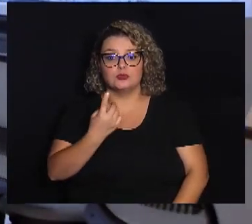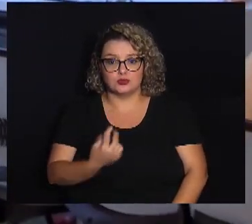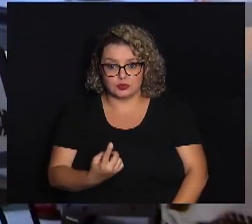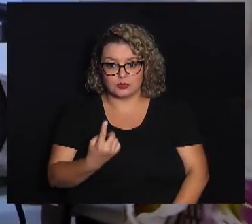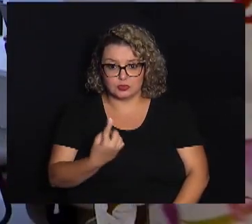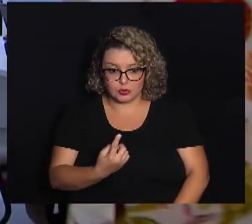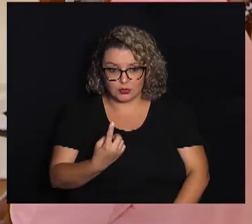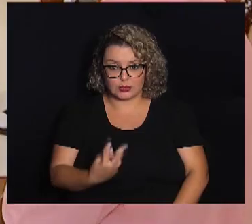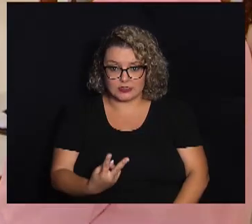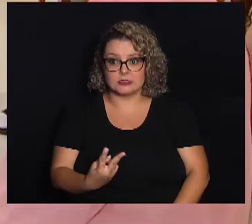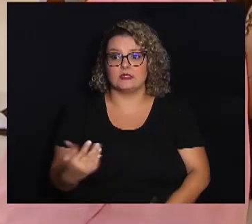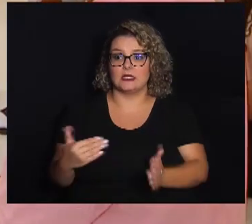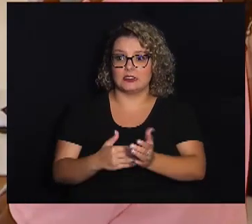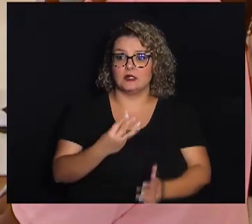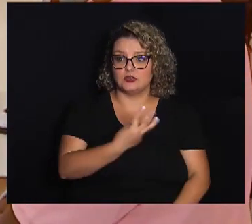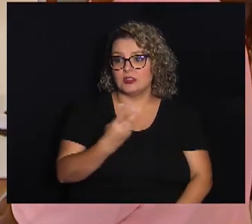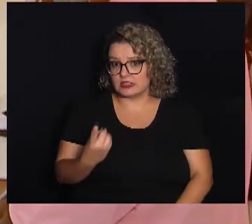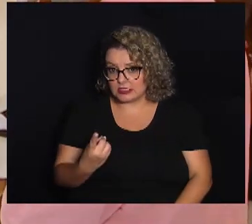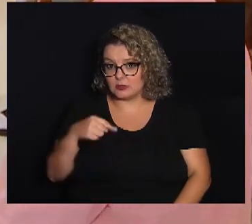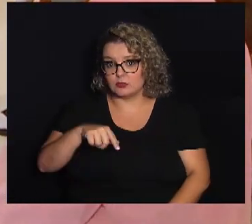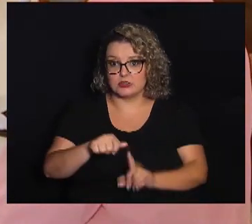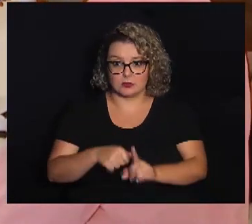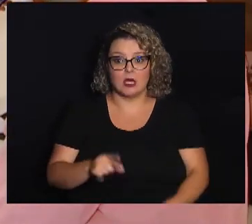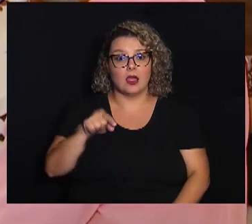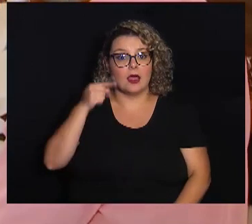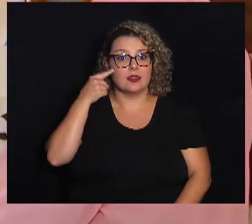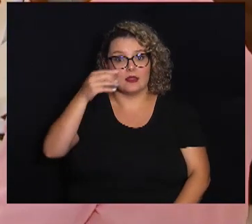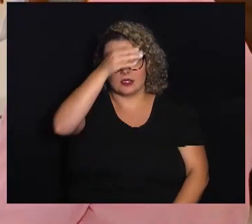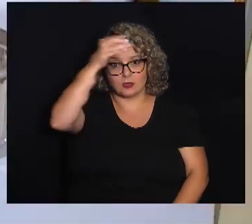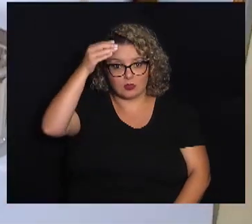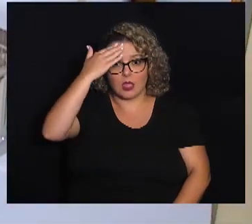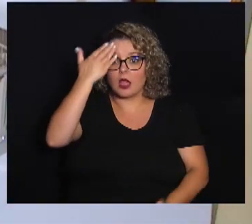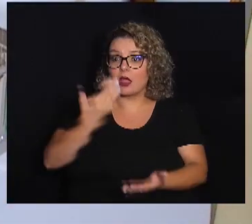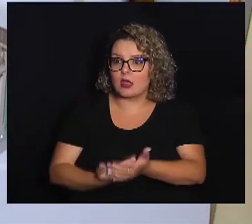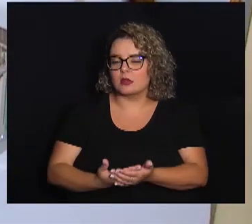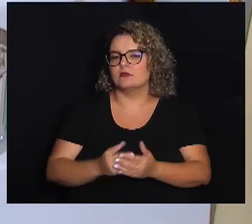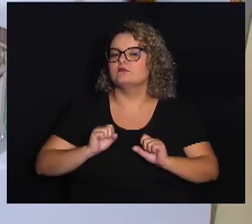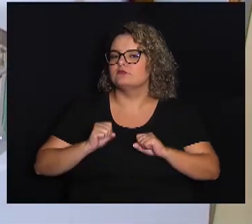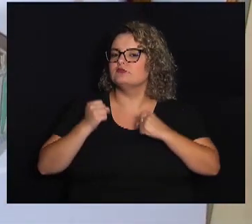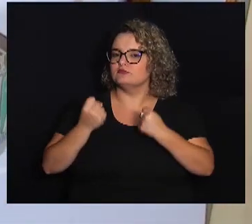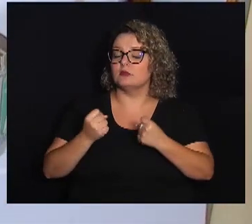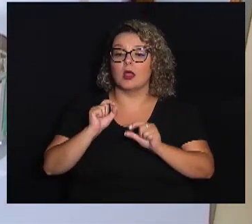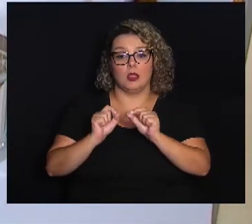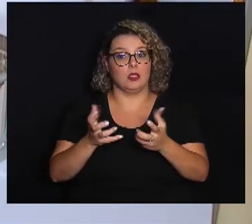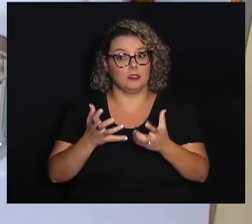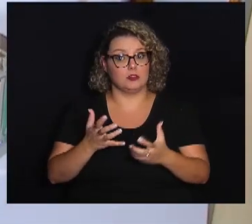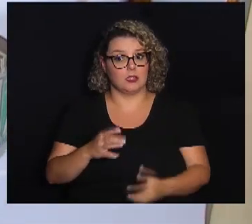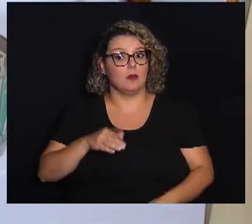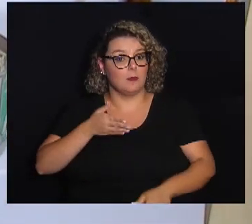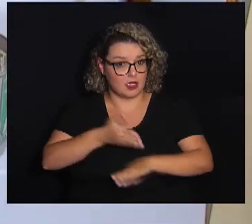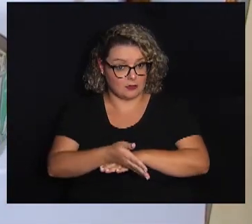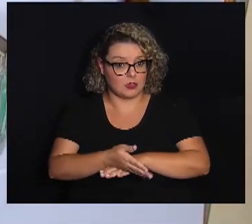deste mês. Bom, a ideia é fazer com que os clientes abracem a causa. Quem quiser participar precisa